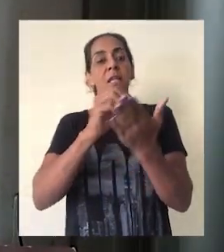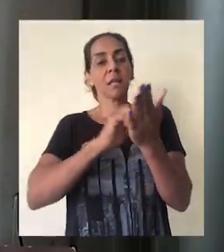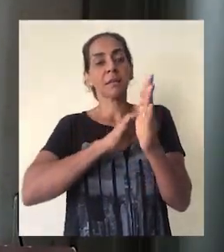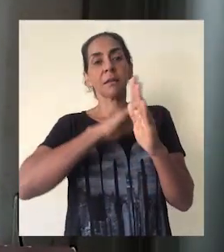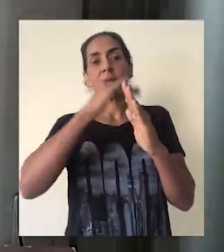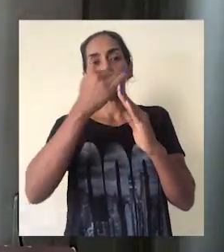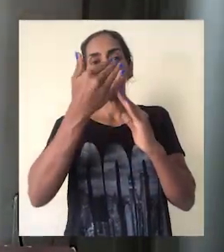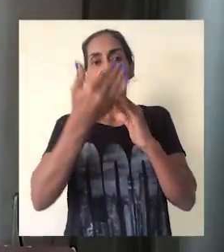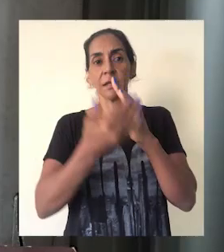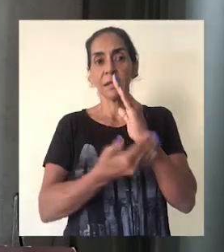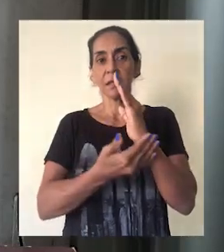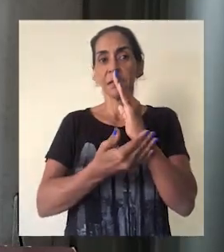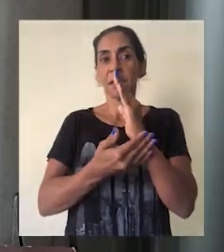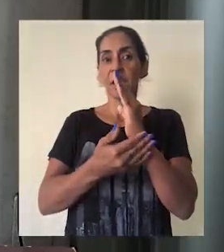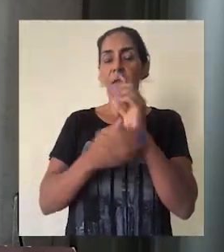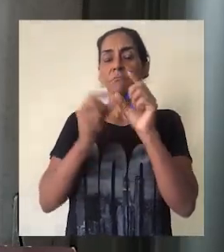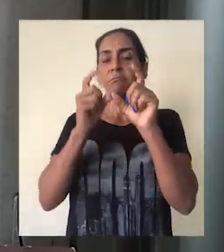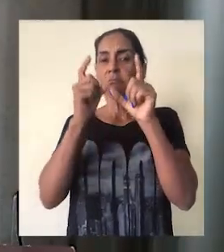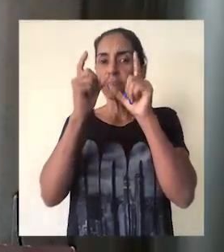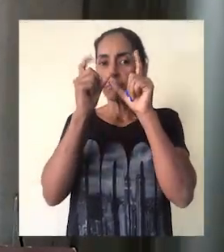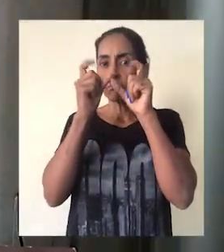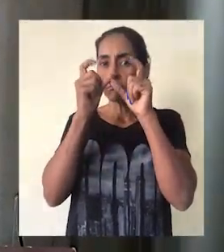Lombada com a caveirinha da Dark Side.